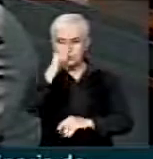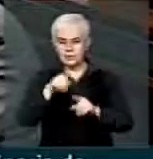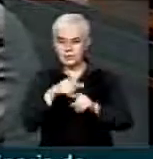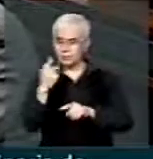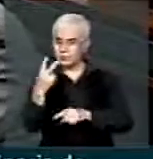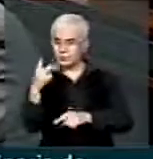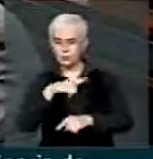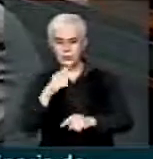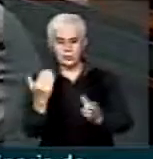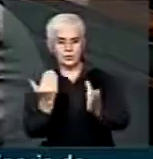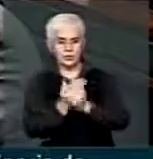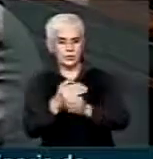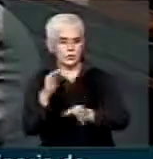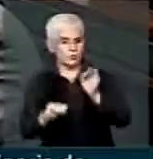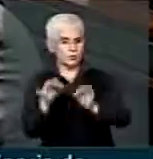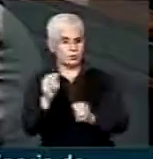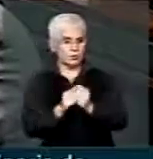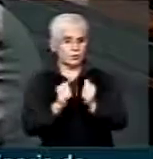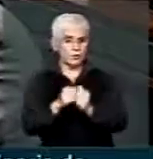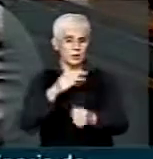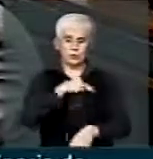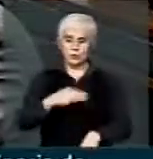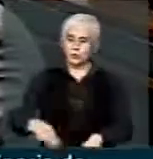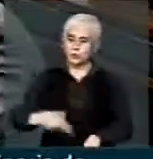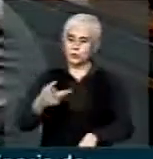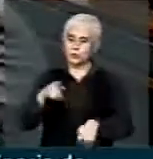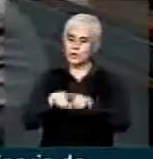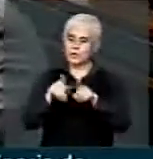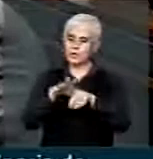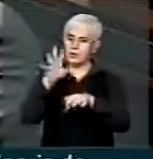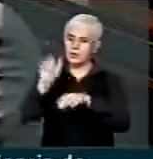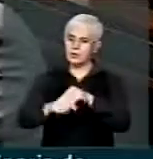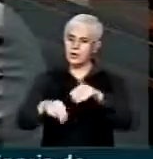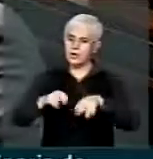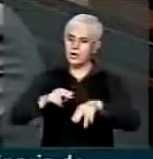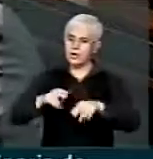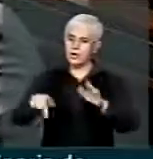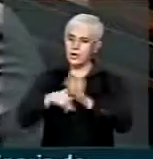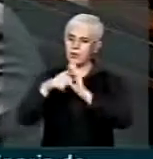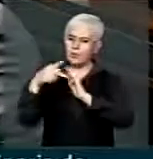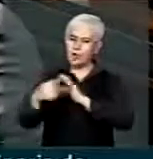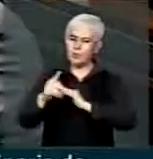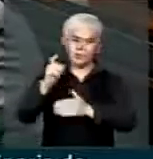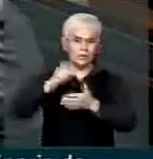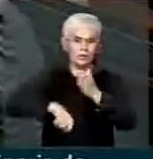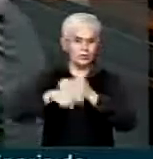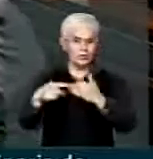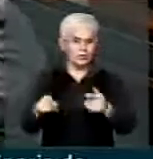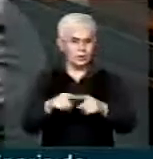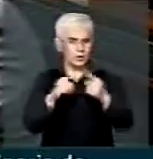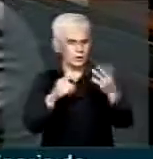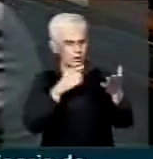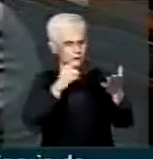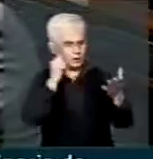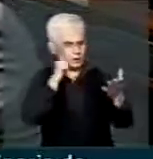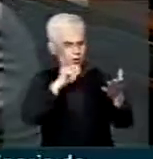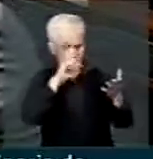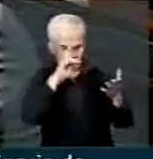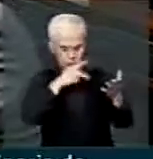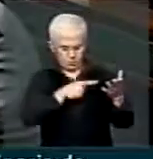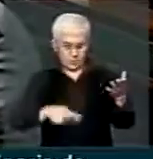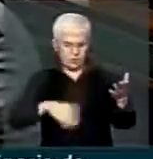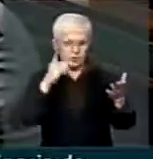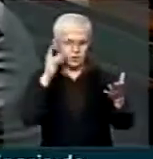processo e o ministro quer, inclusive, botar o patrimônio deles em multa. O senhor acha que a presidente Dilma, o senhor e o resto da diretoria